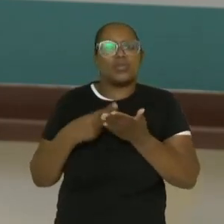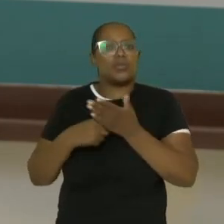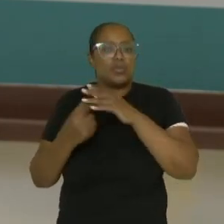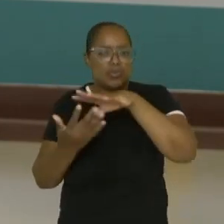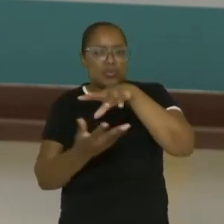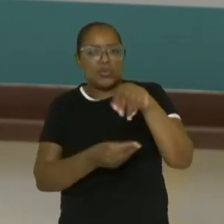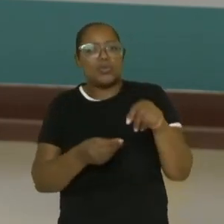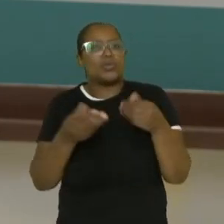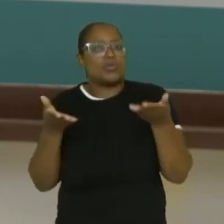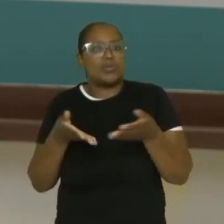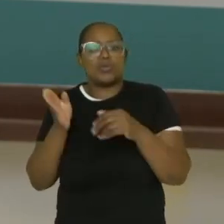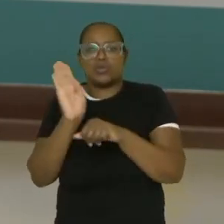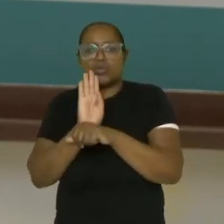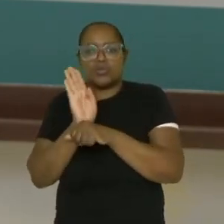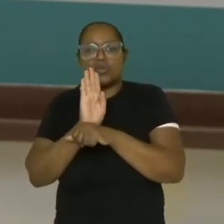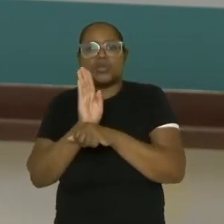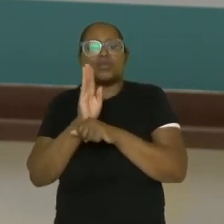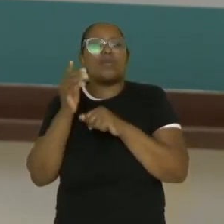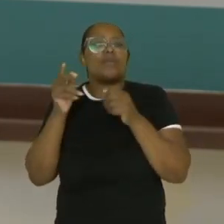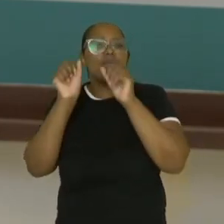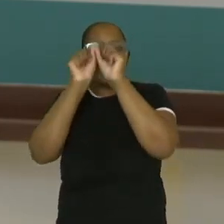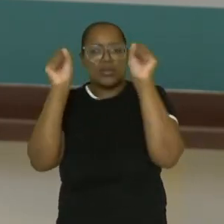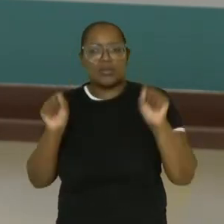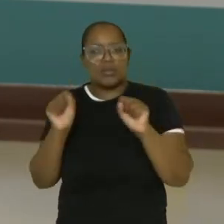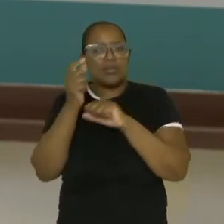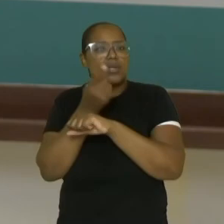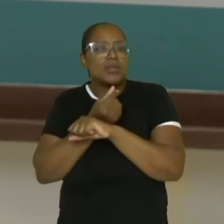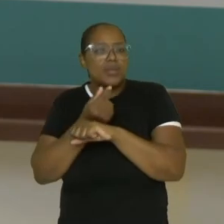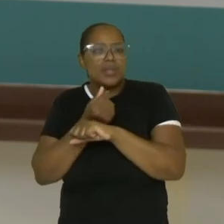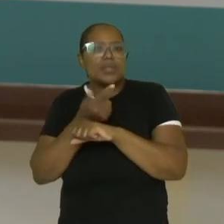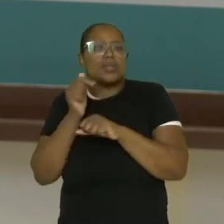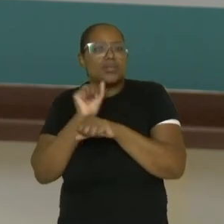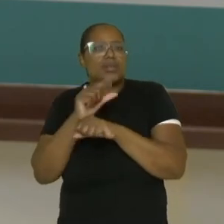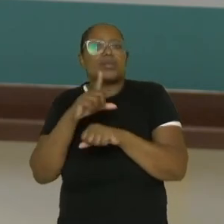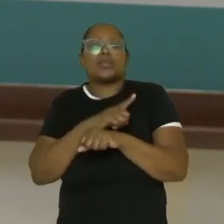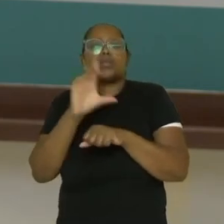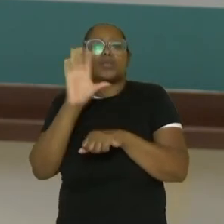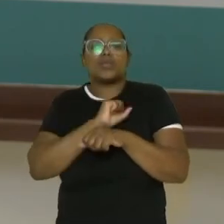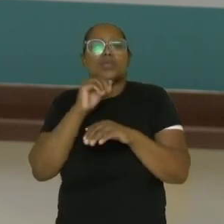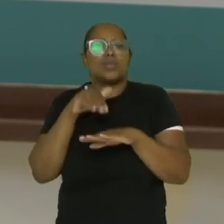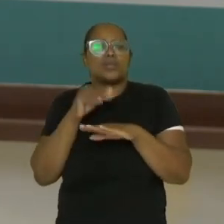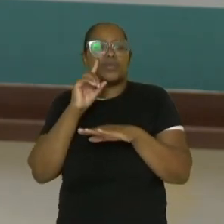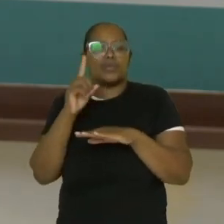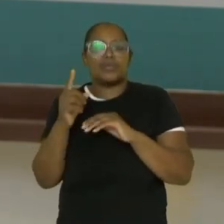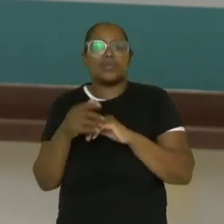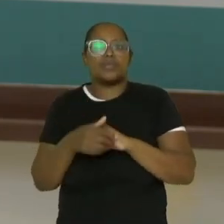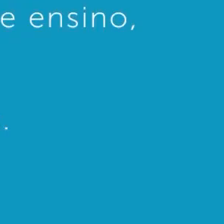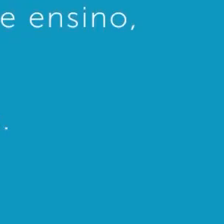vivemos. Nesse vídeo falamos sobre o sistema capitalista, espero que vocês tenham gostado. Até breve.